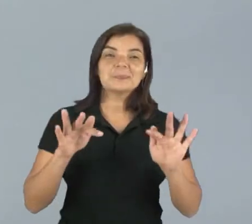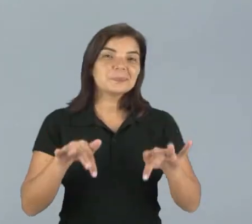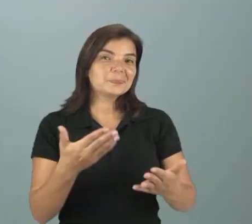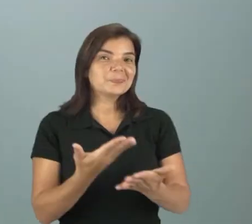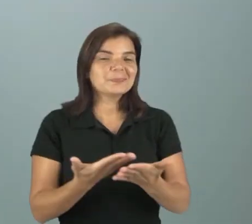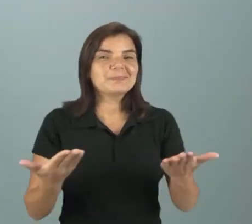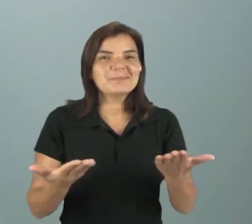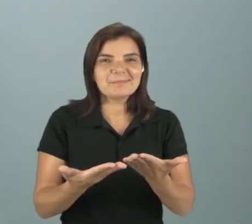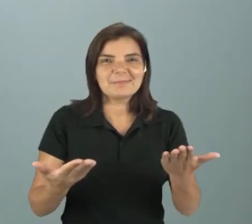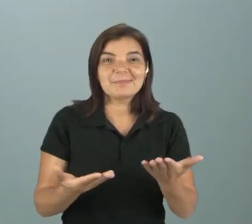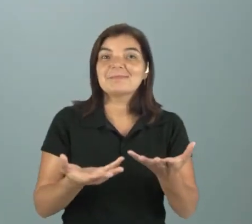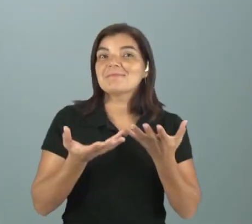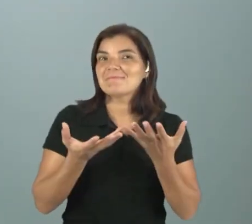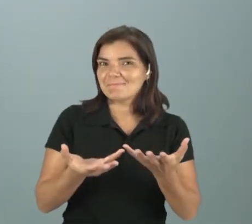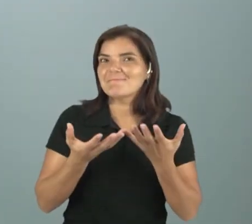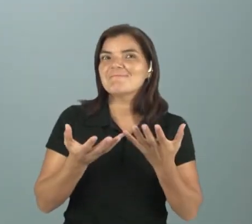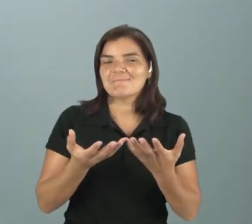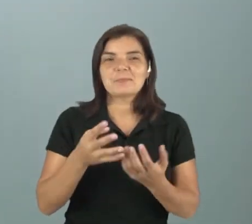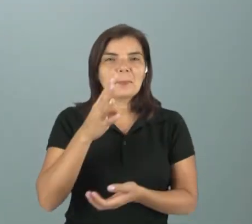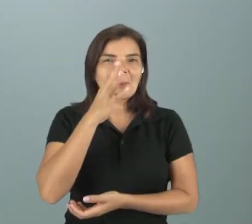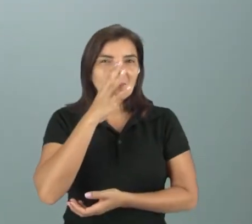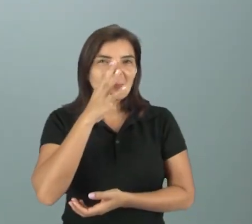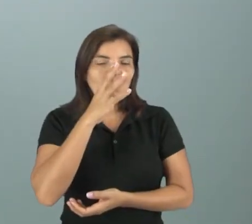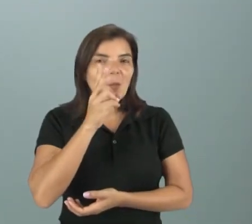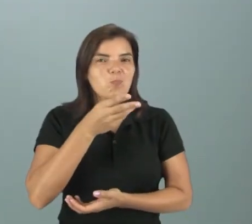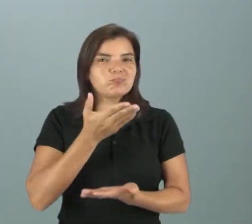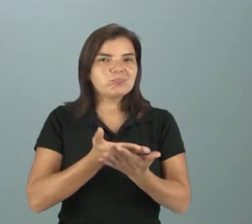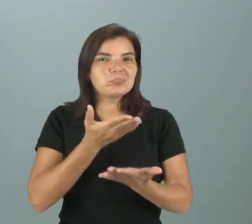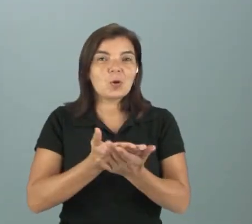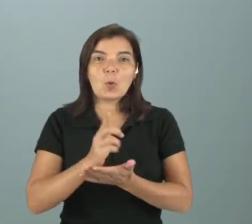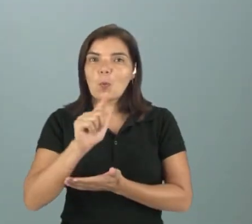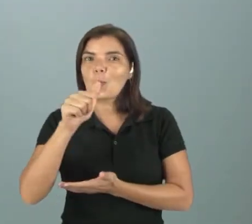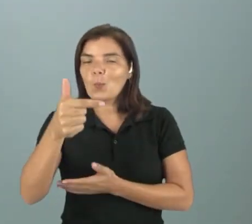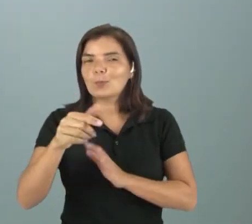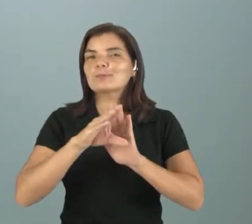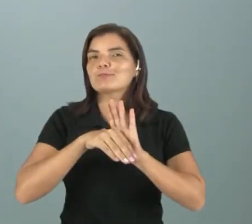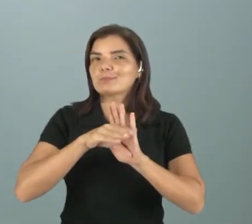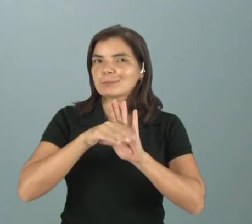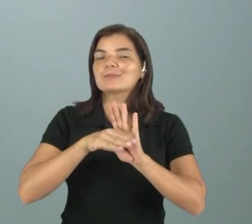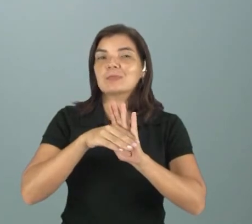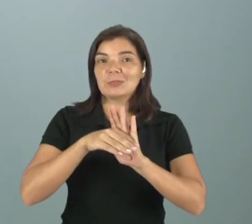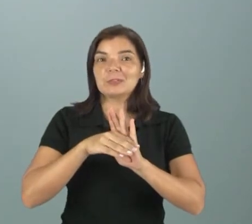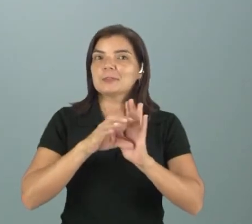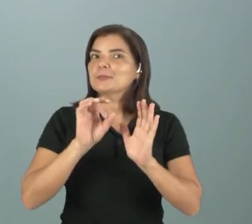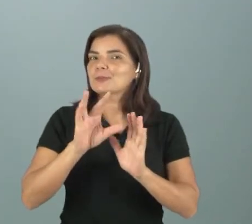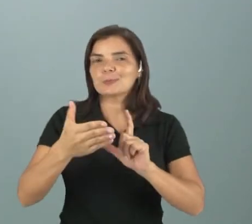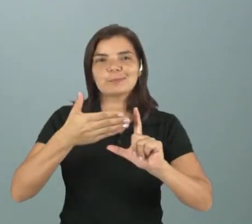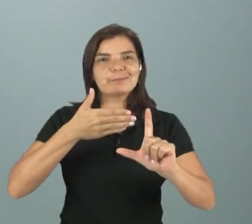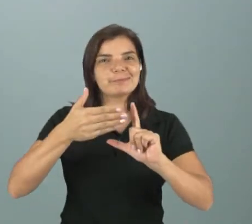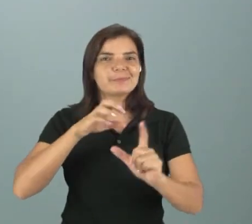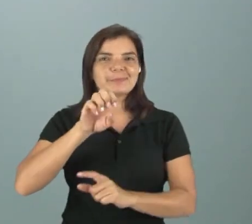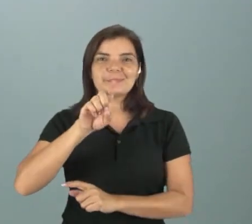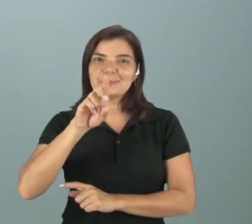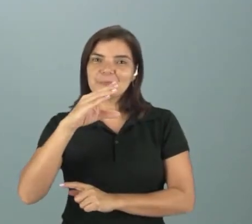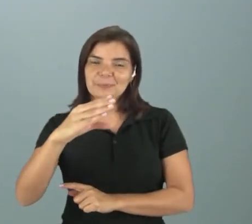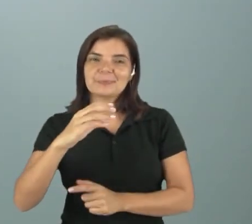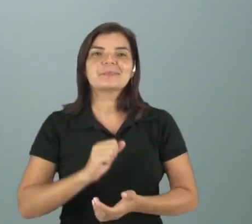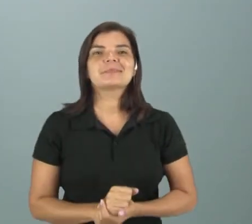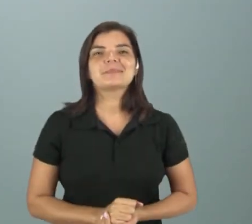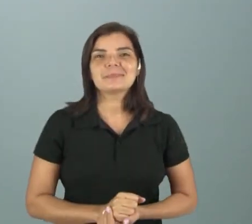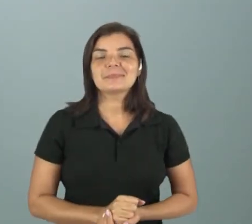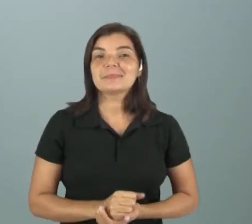encerramos a aula de hoje. Se você quiser assistir essa mesma aula ou um outro componente curricular, basta acessar a plataforma